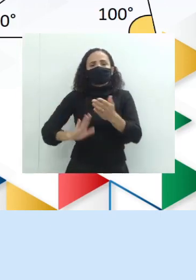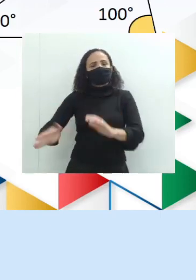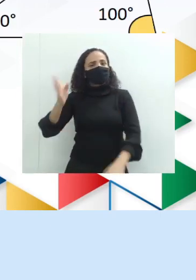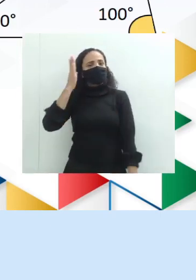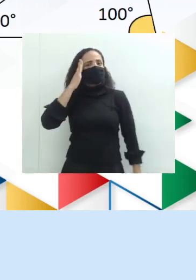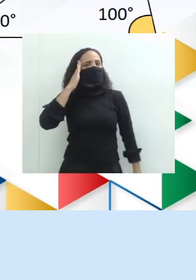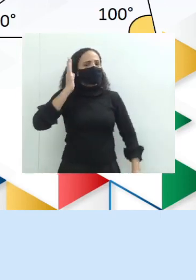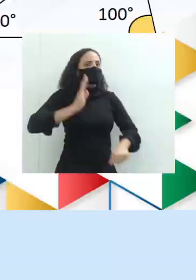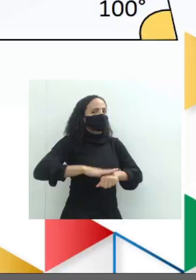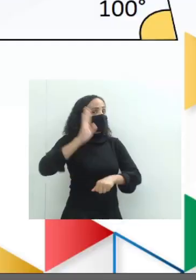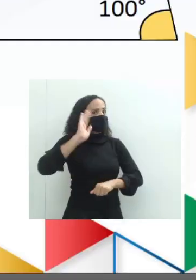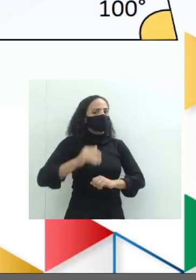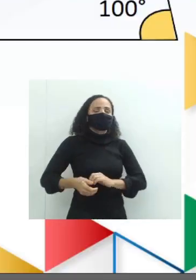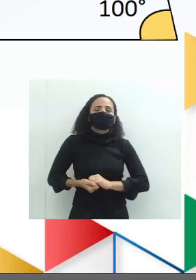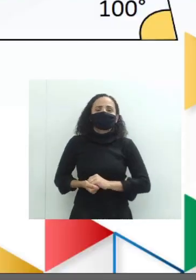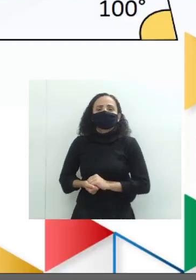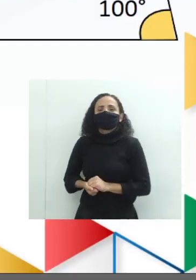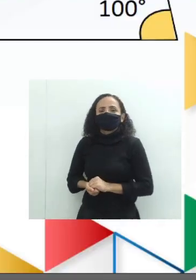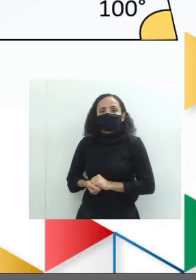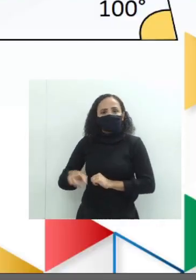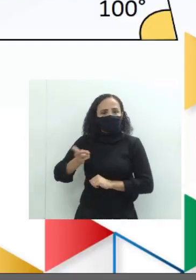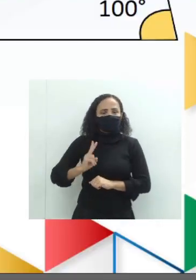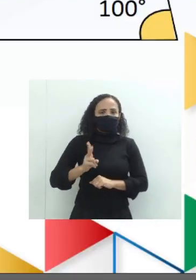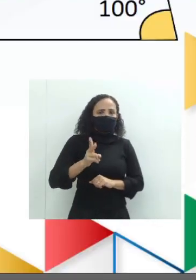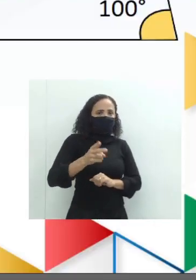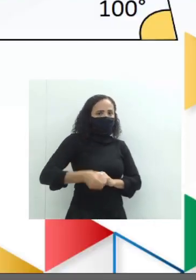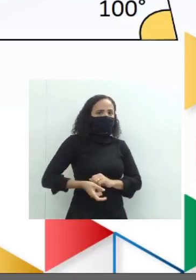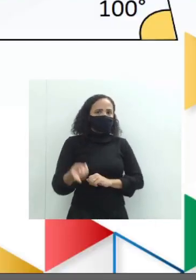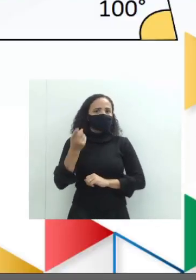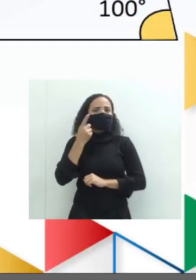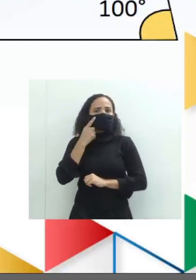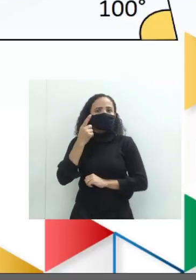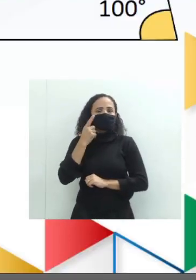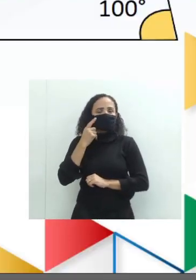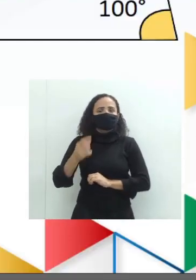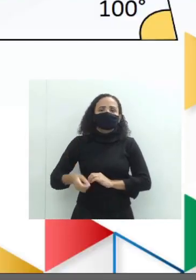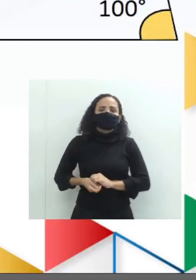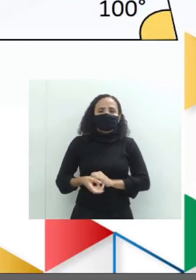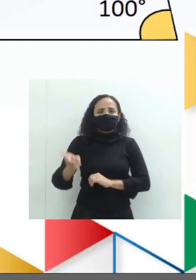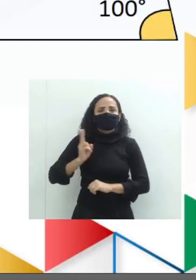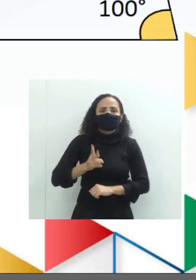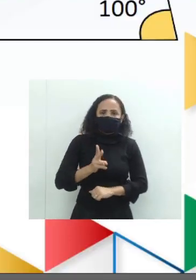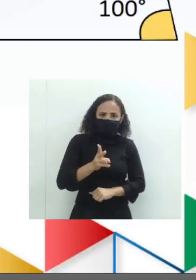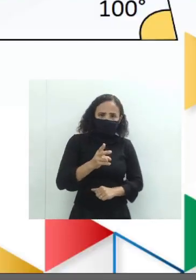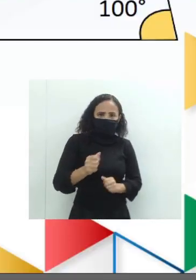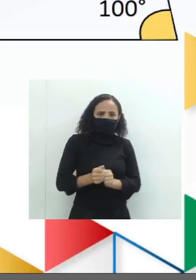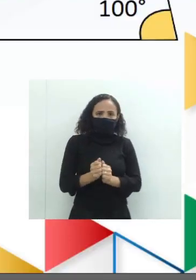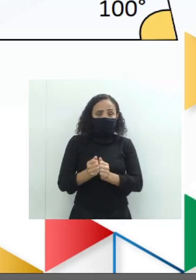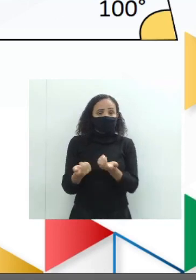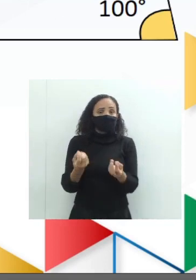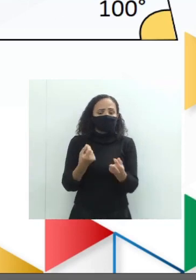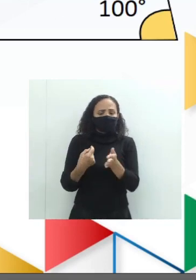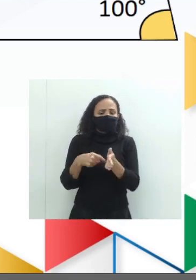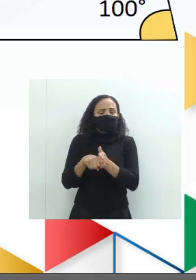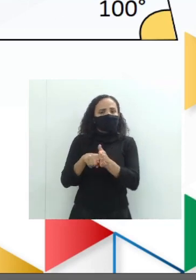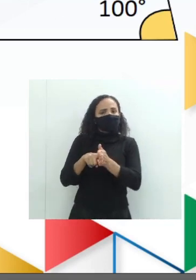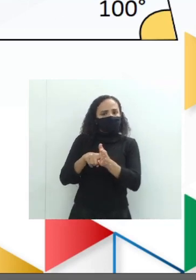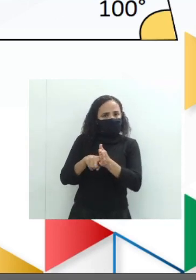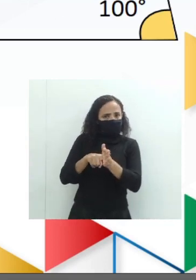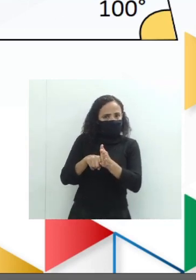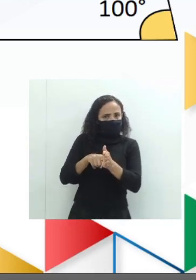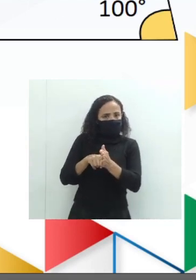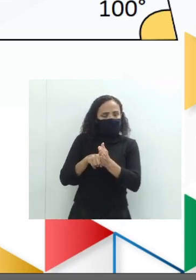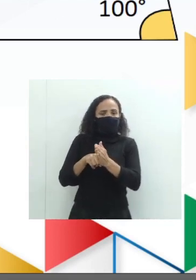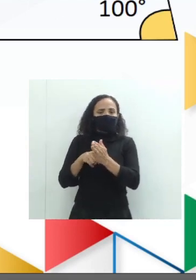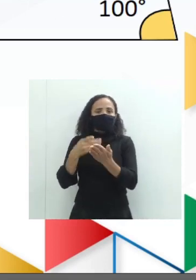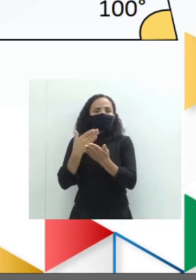pouquinho mais sobre triângulos, tá bom? Segue aí, ó. Observe os triângulos seguintes, analise-os e classifique-os